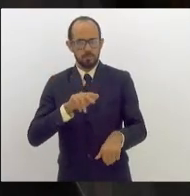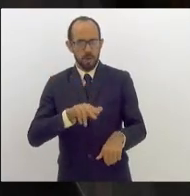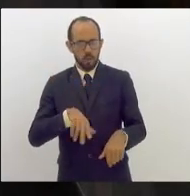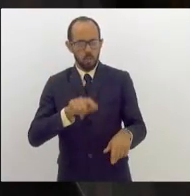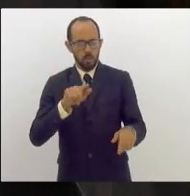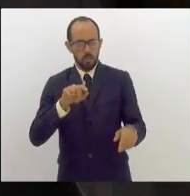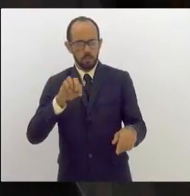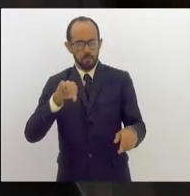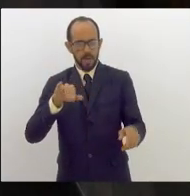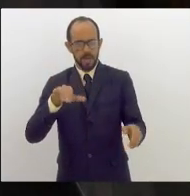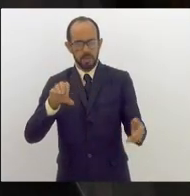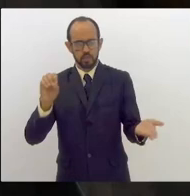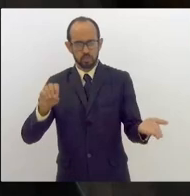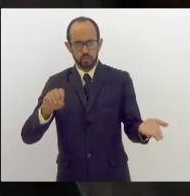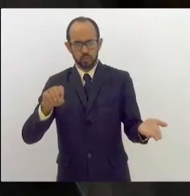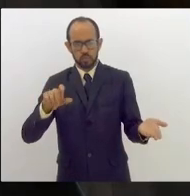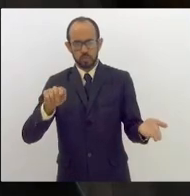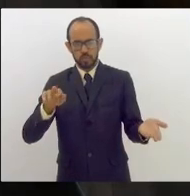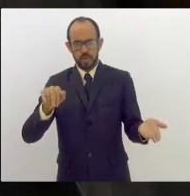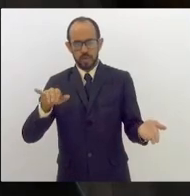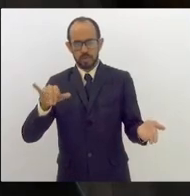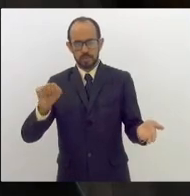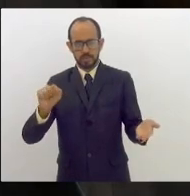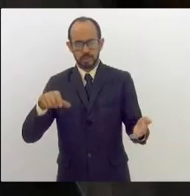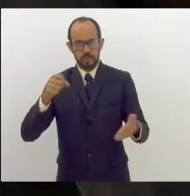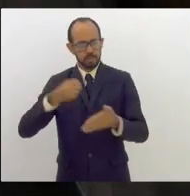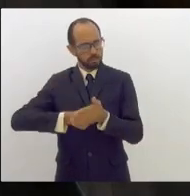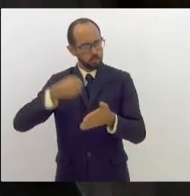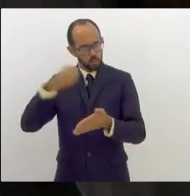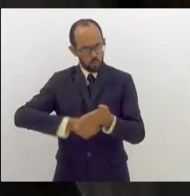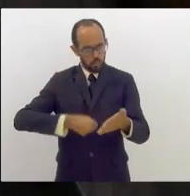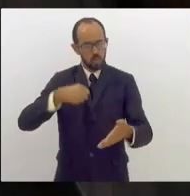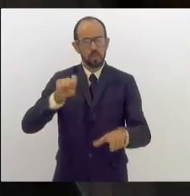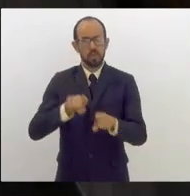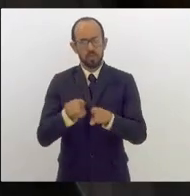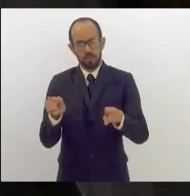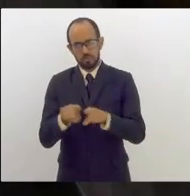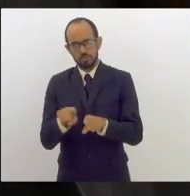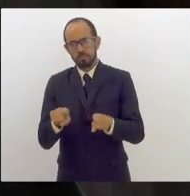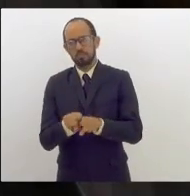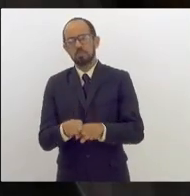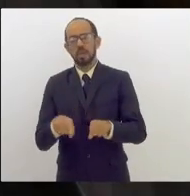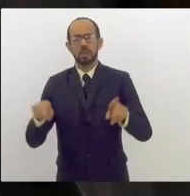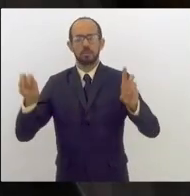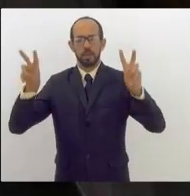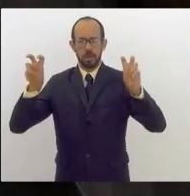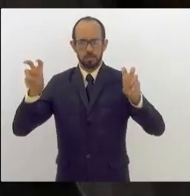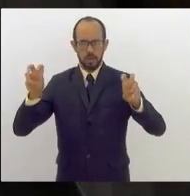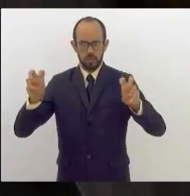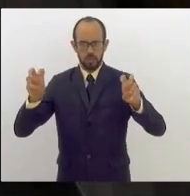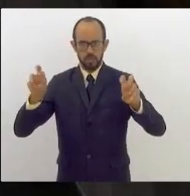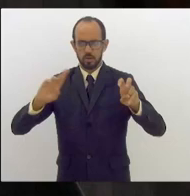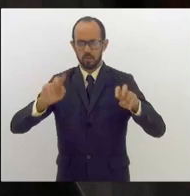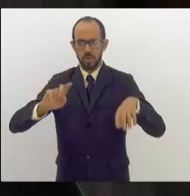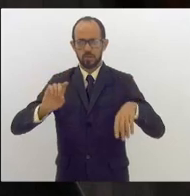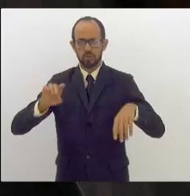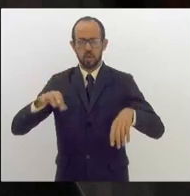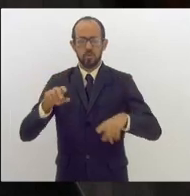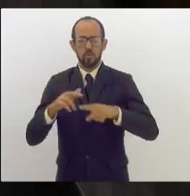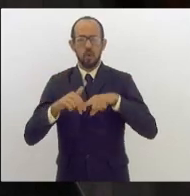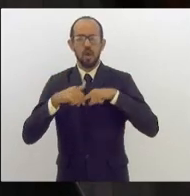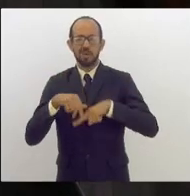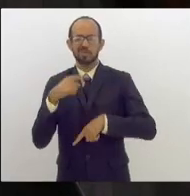Garcia que também é um ativista um militante um entusiasta da pauta não só por ser policial